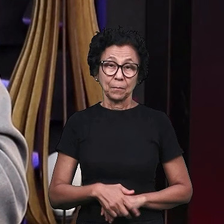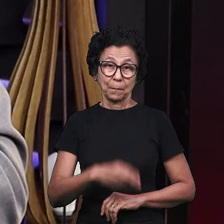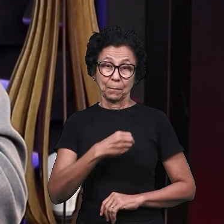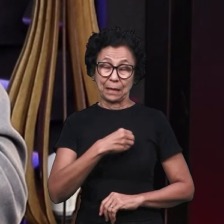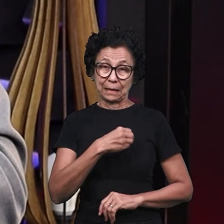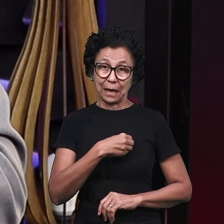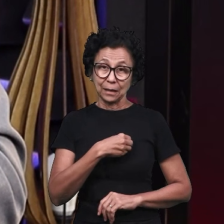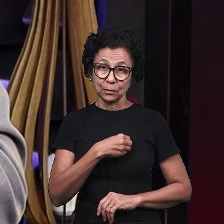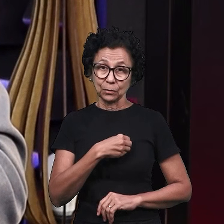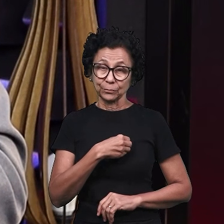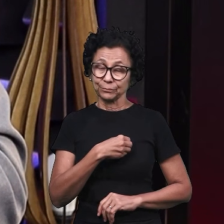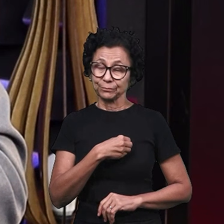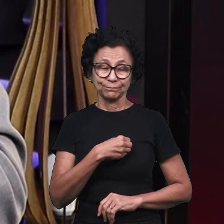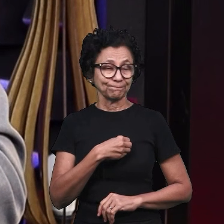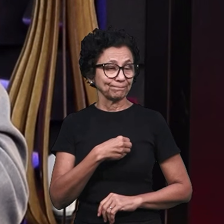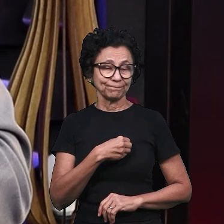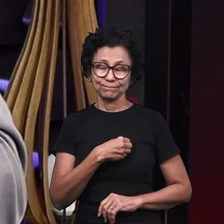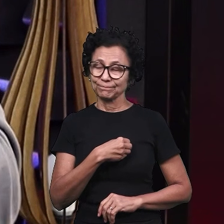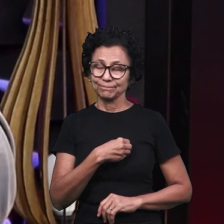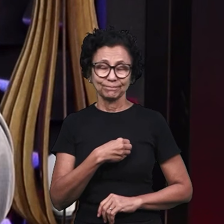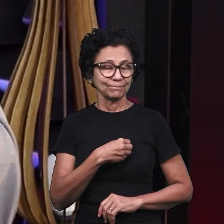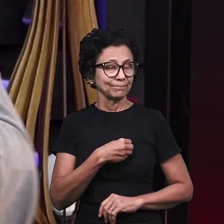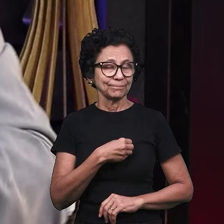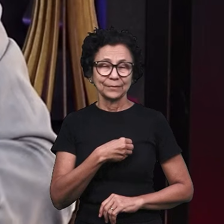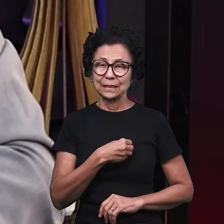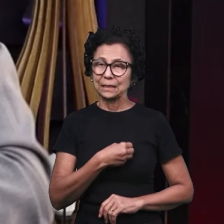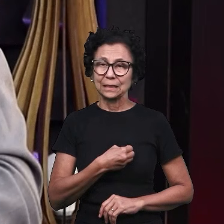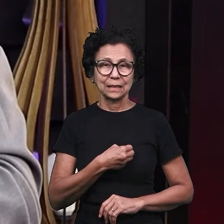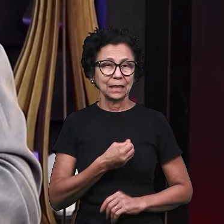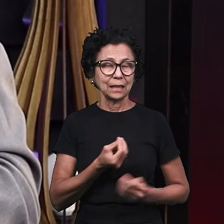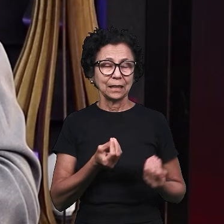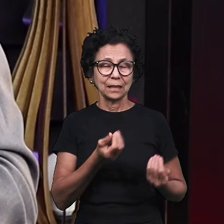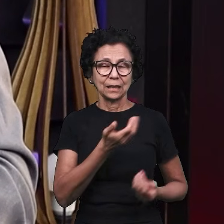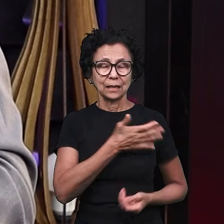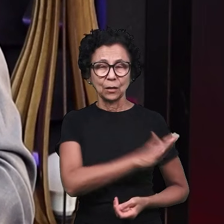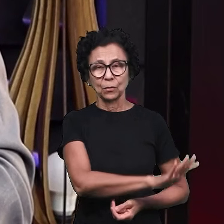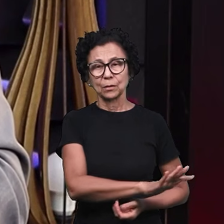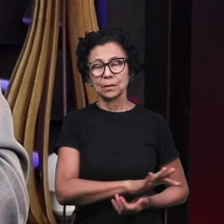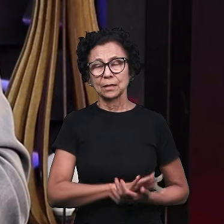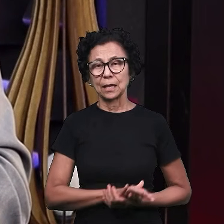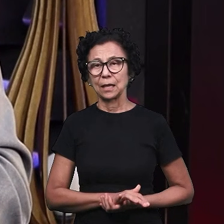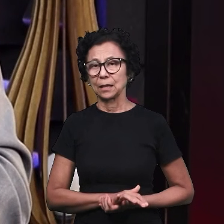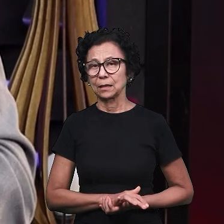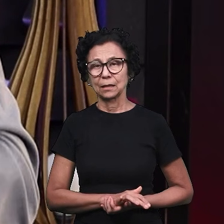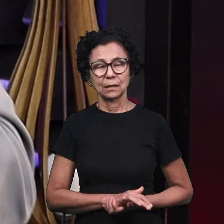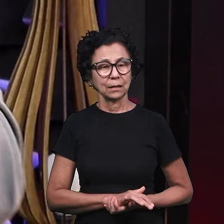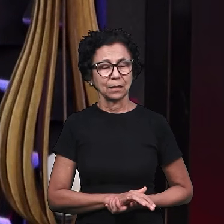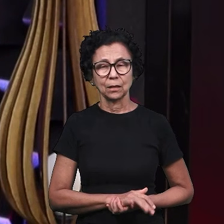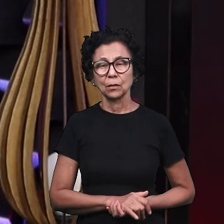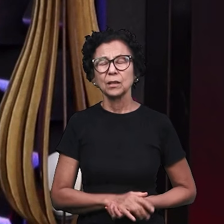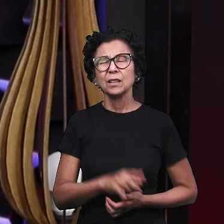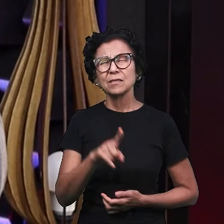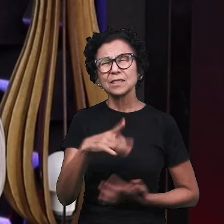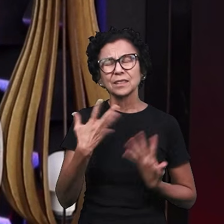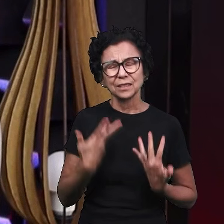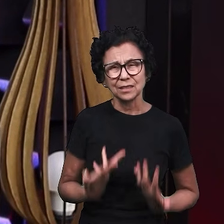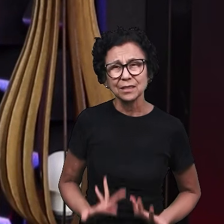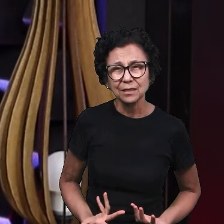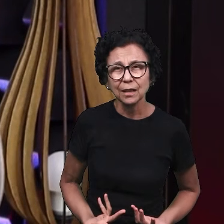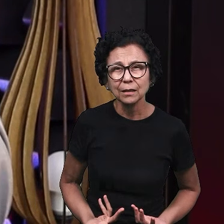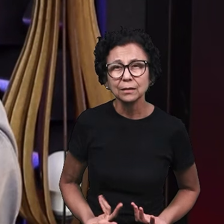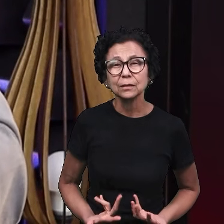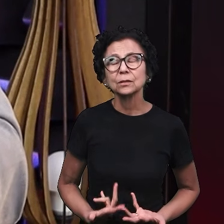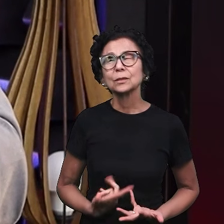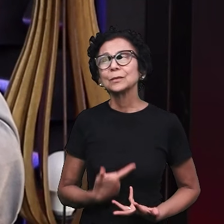Sim. Jesus, ele quer que o homem venha até ele. Venha como está. Se você está cansado, se você